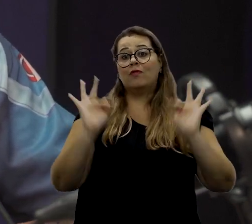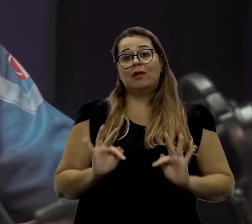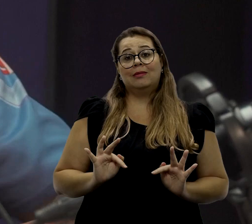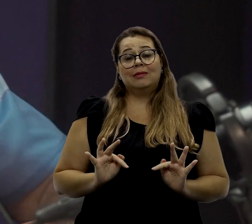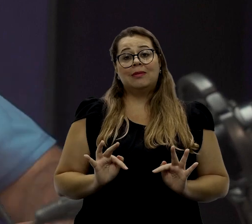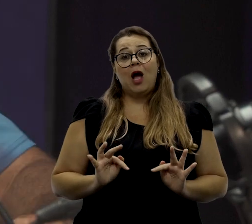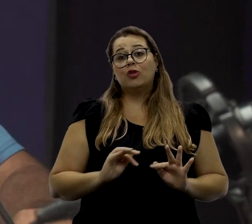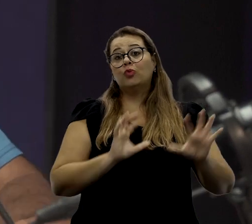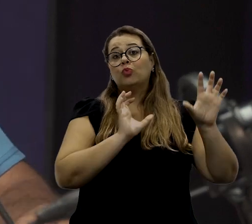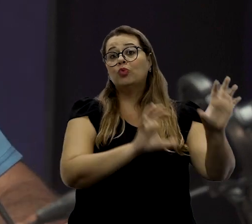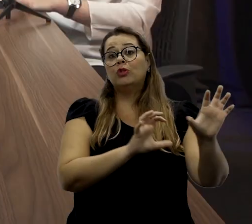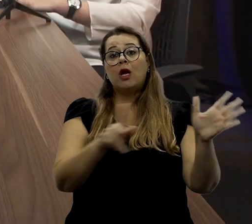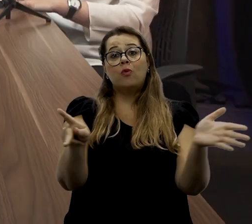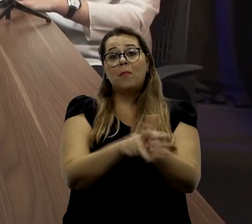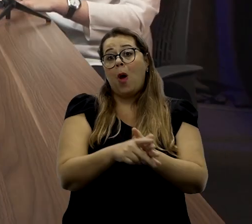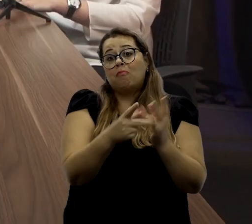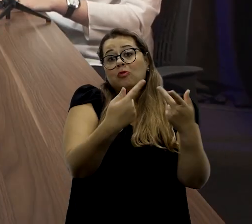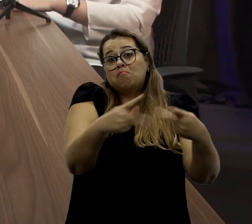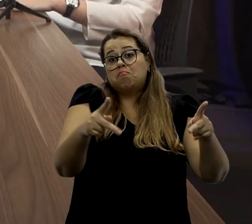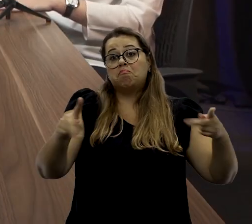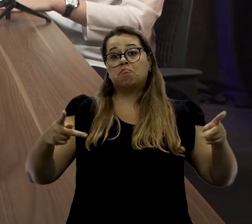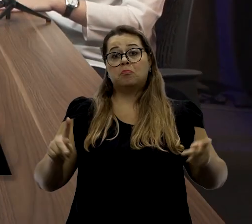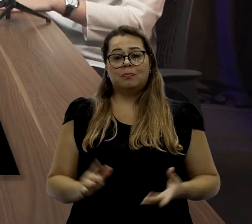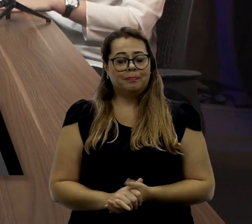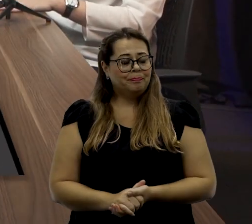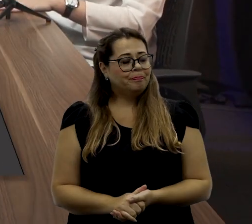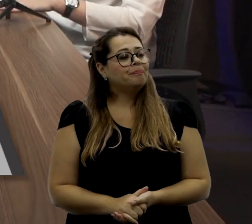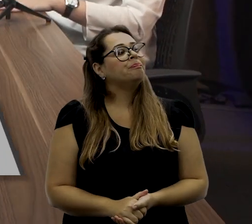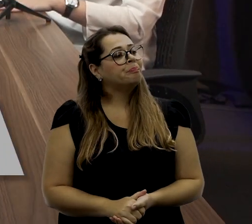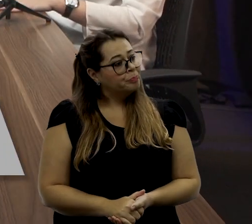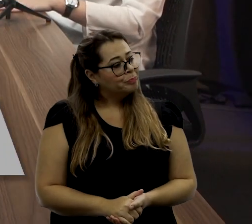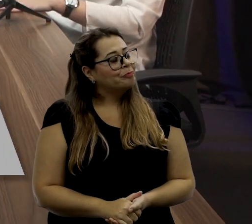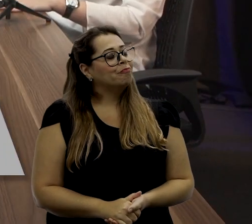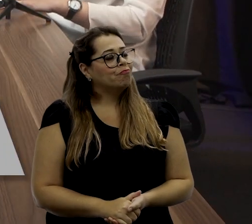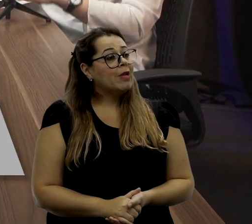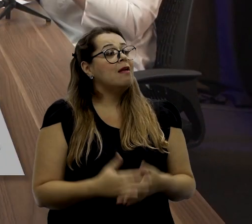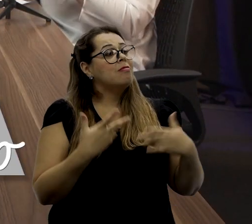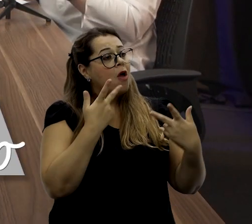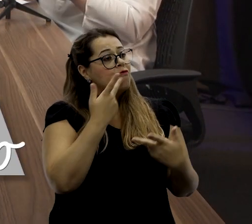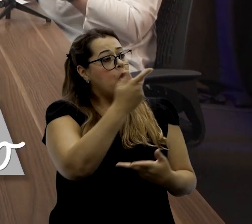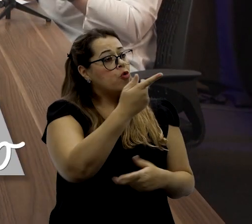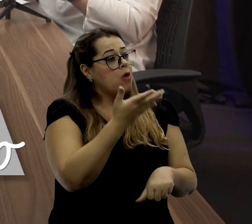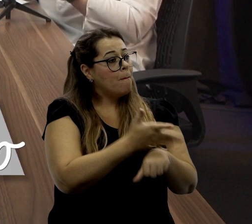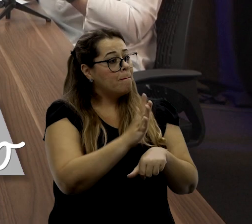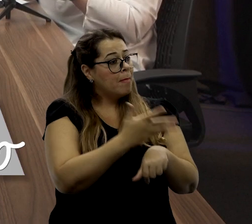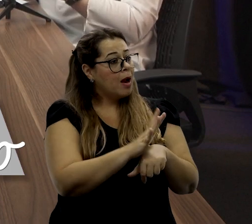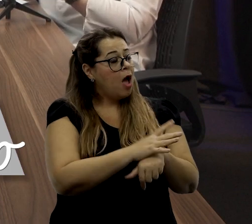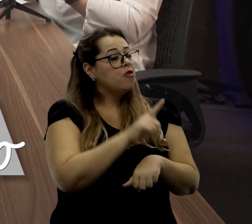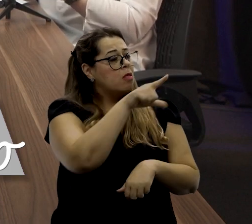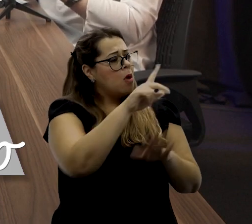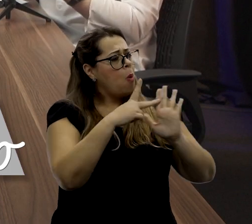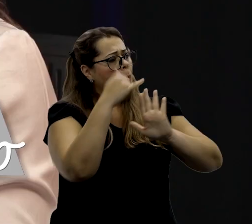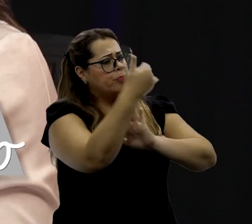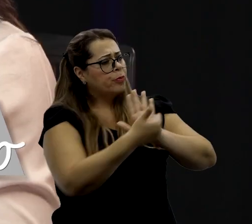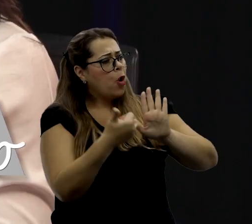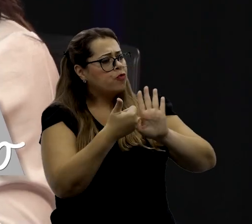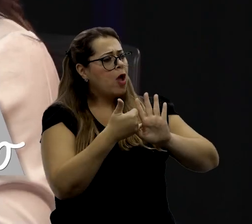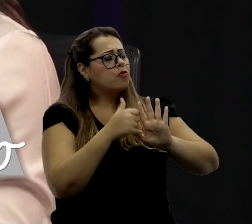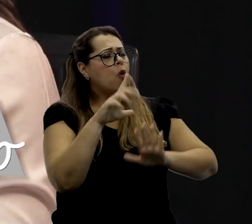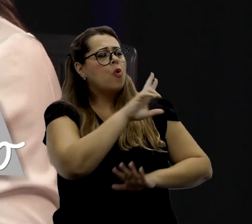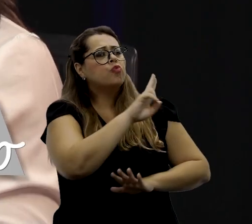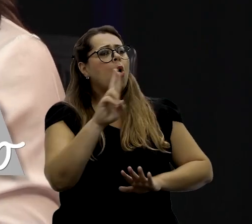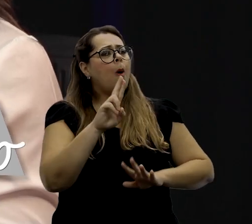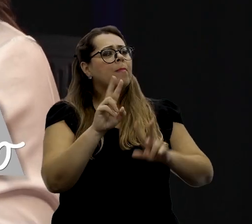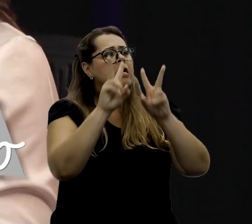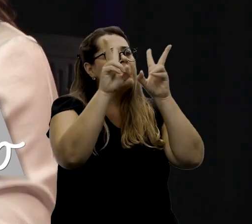ser feliz. Agora, na prática, Nilson, você tem até um projeto que é Retalhos do Amor, é esse o nome, que é